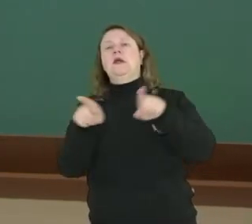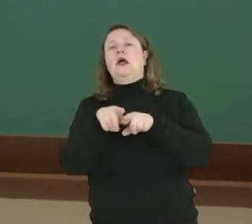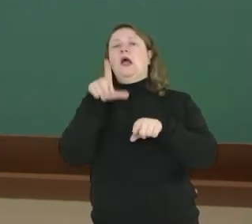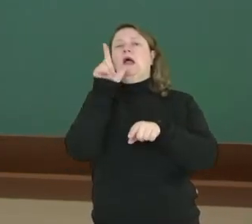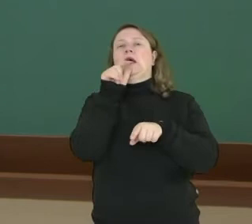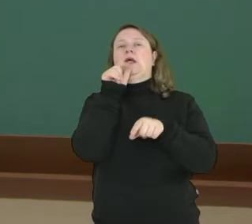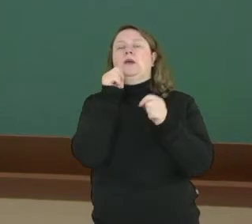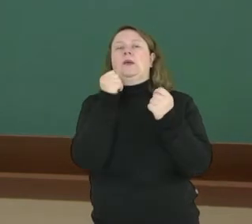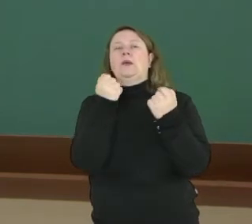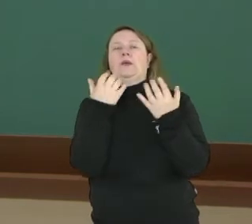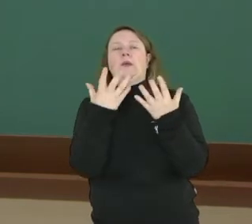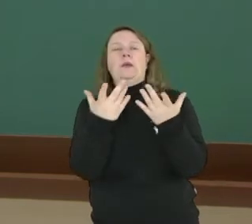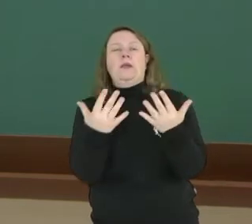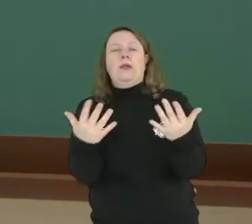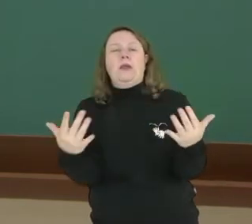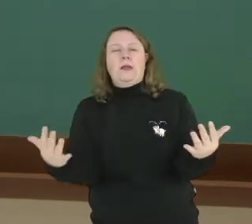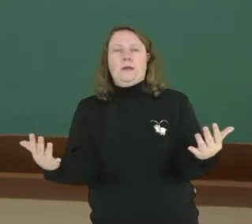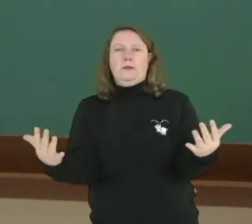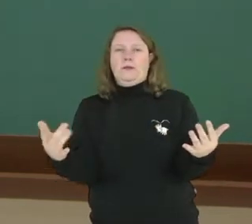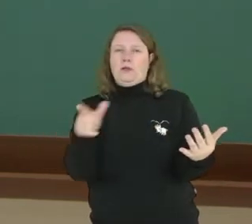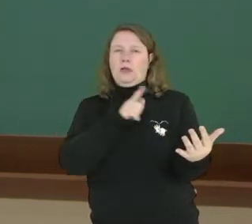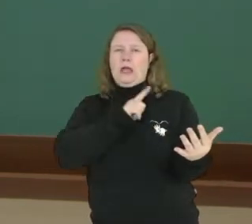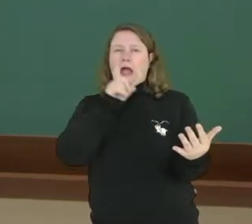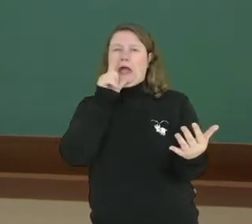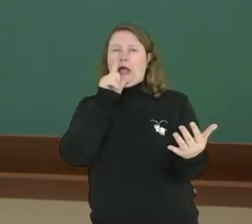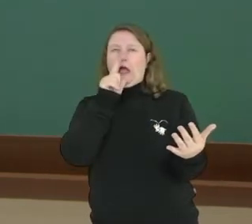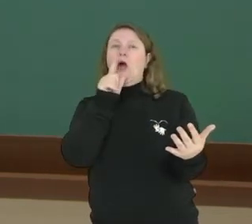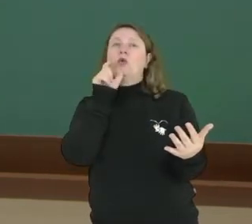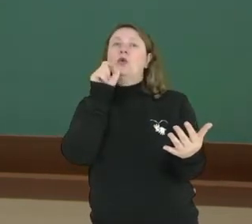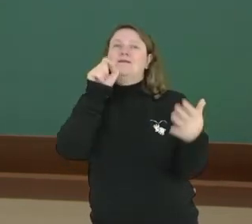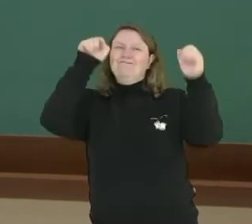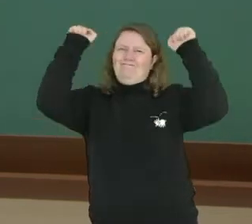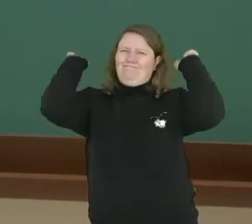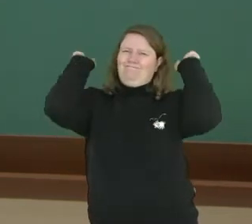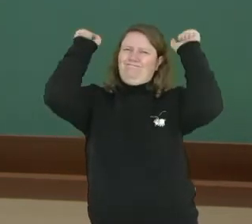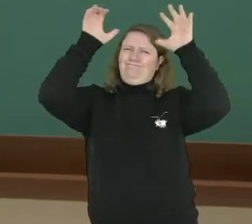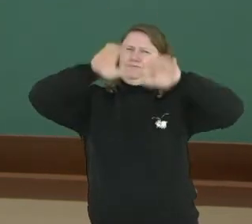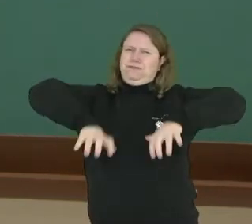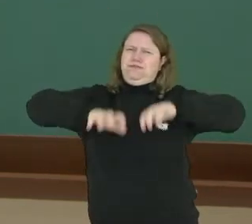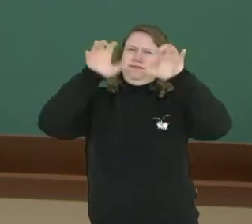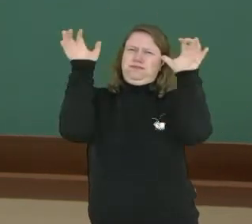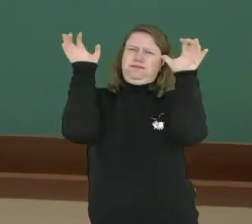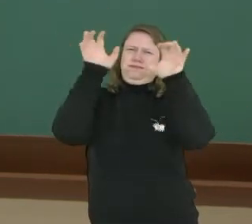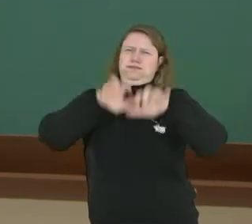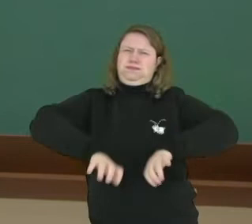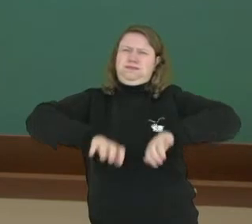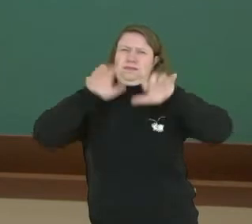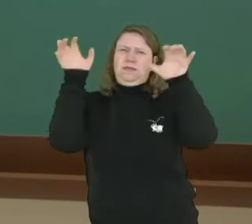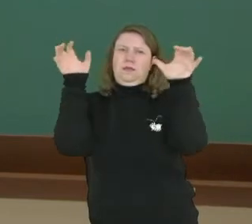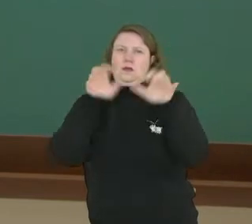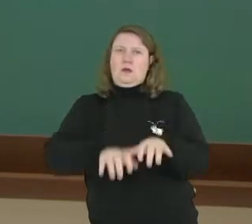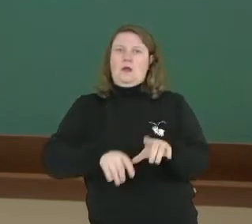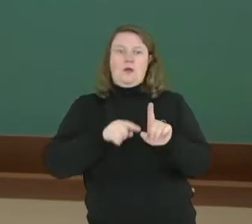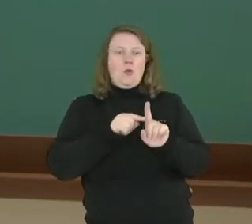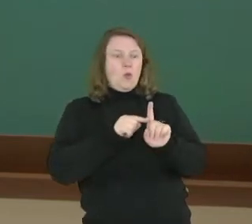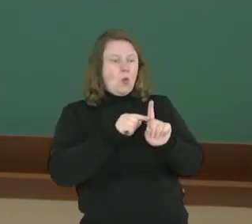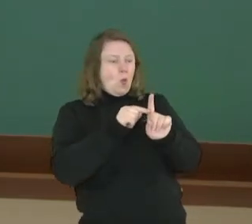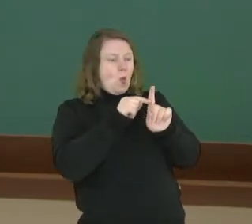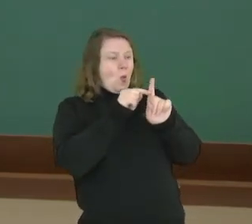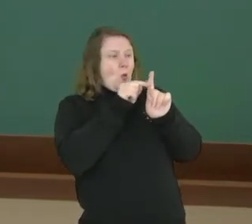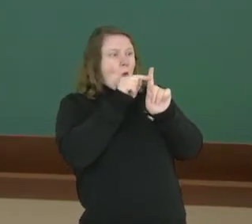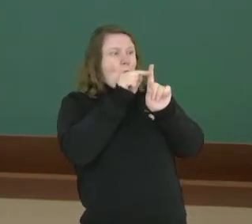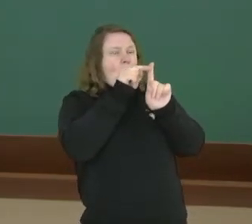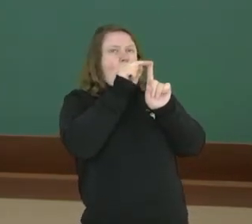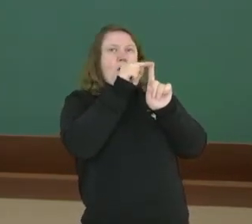floresta atlântica? Numa região bastante chuvosa e com temperaturas mais elevadas.